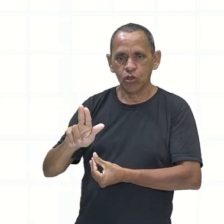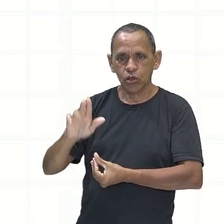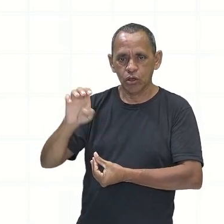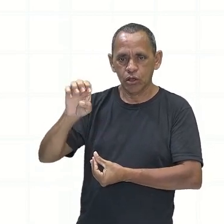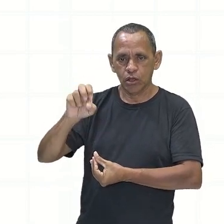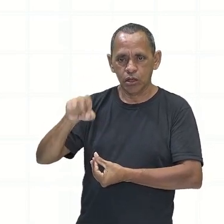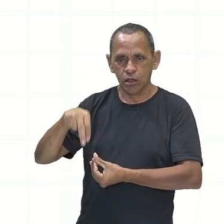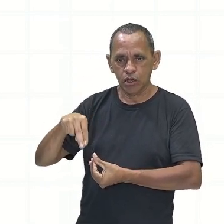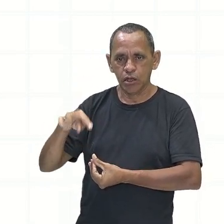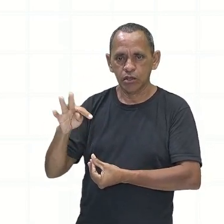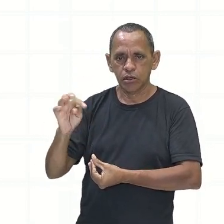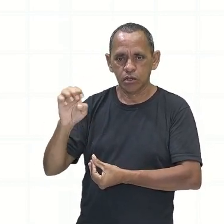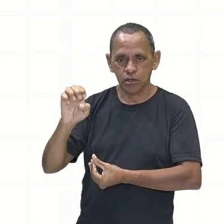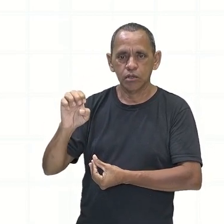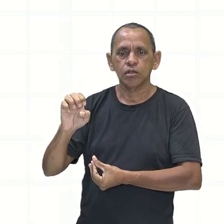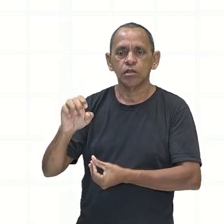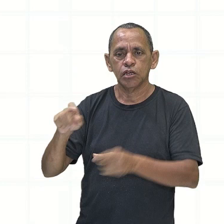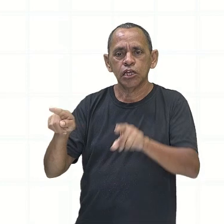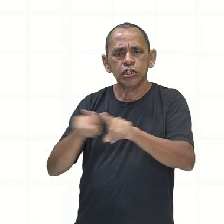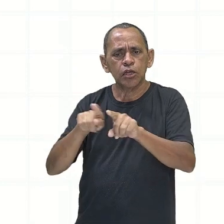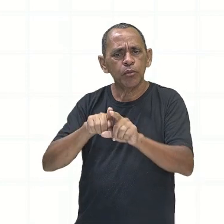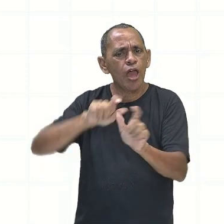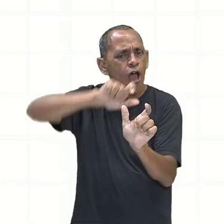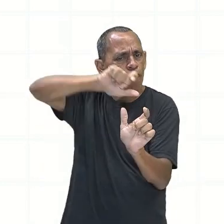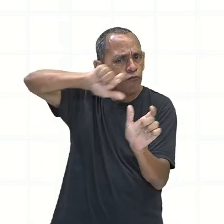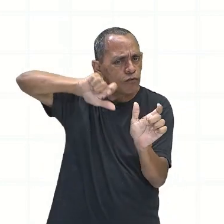Temos também a flexão do substantivo.